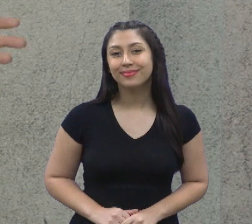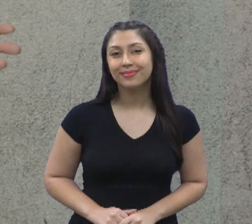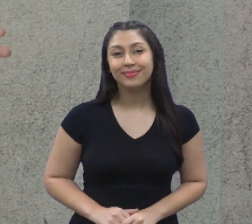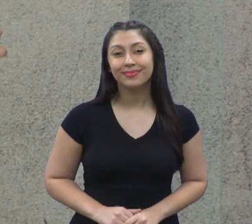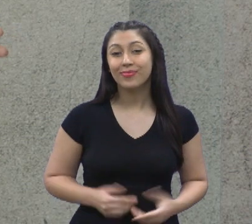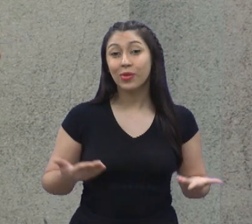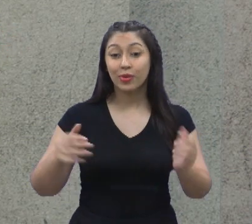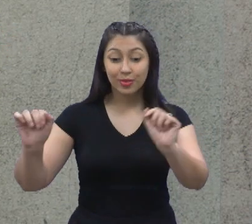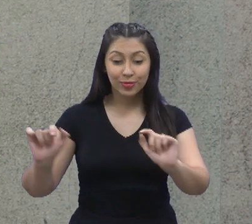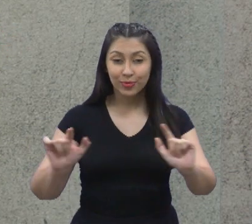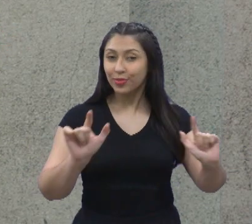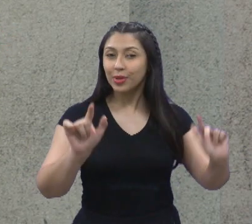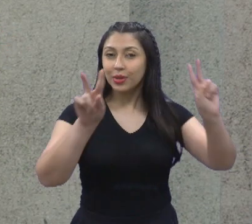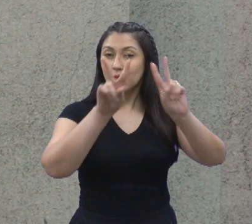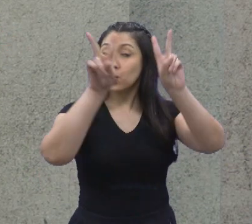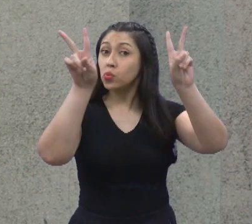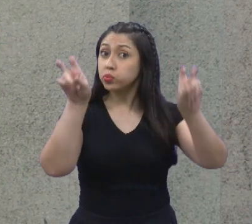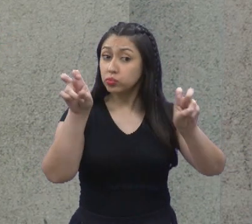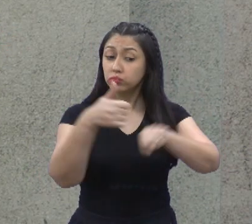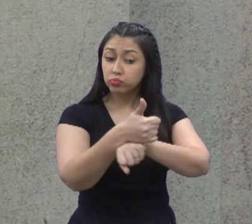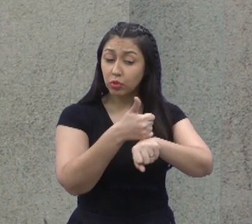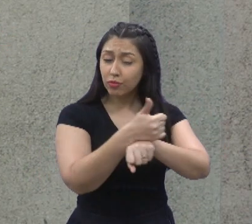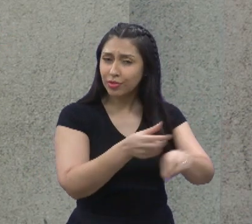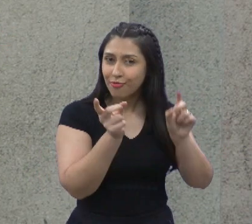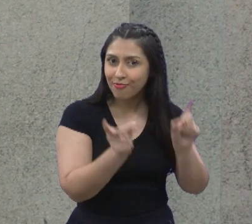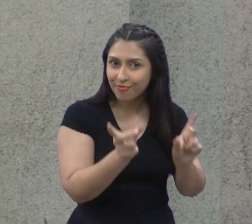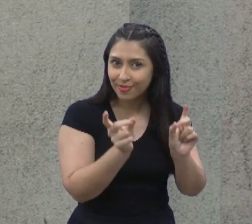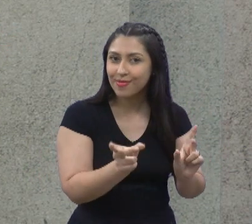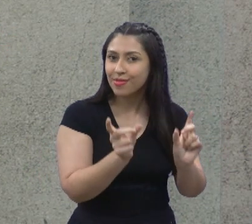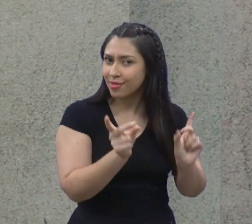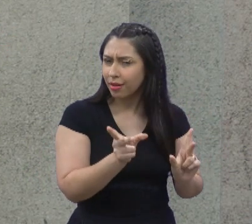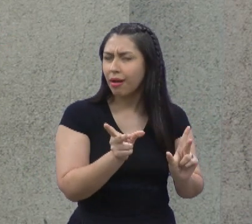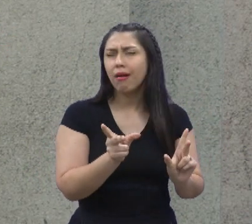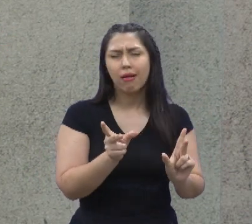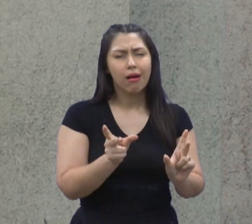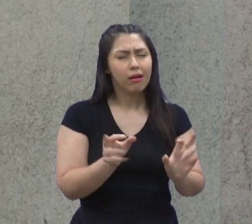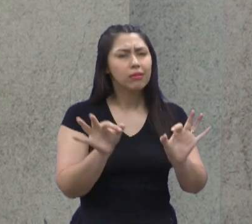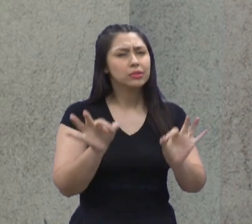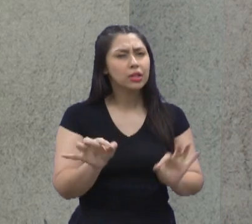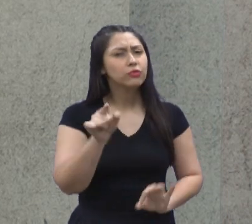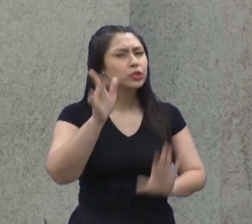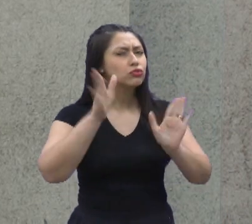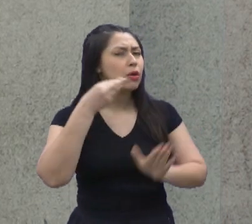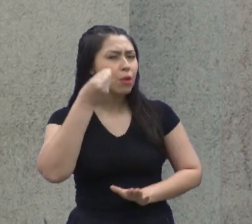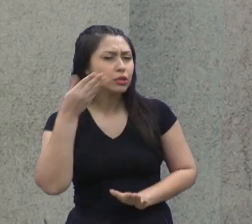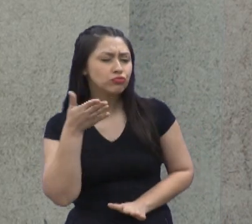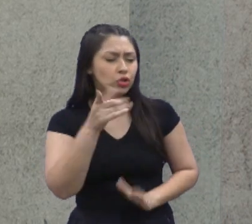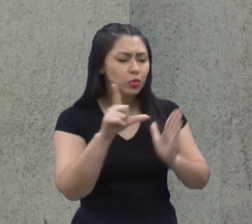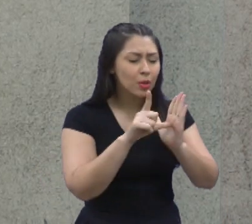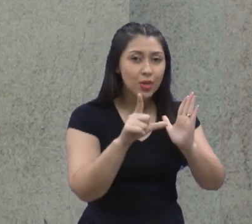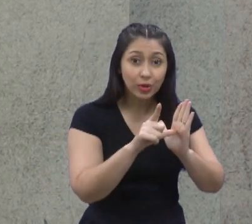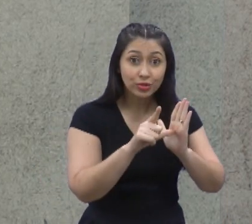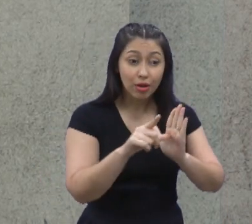No programa de hoje vamos falar sobre a profissão de vendedor. Tenho certeza que você já foi e será auxiliado